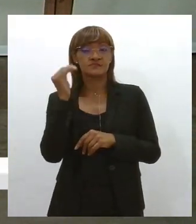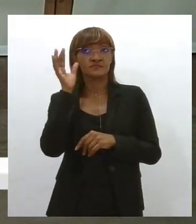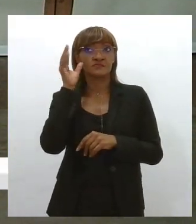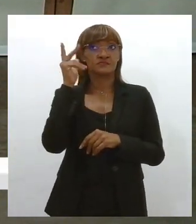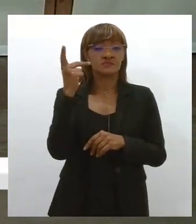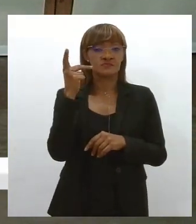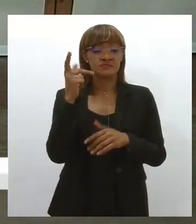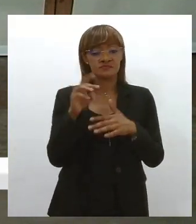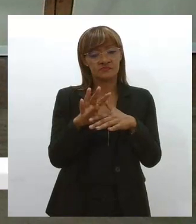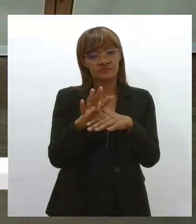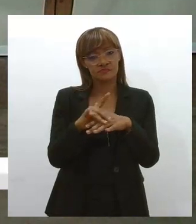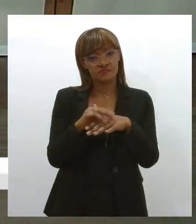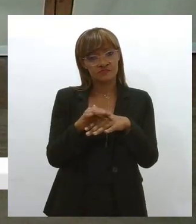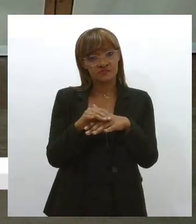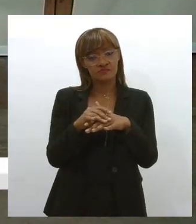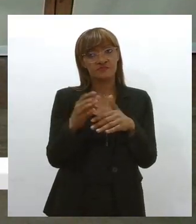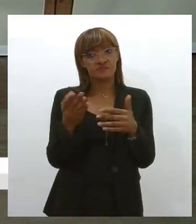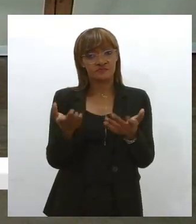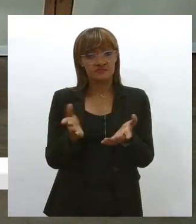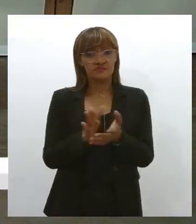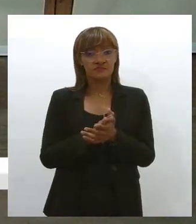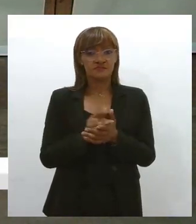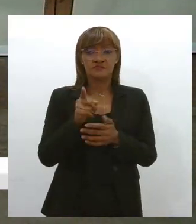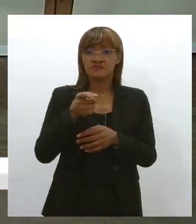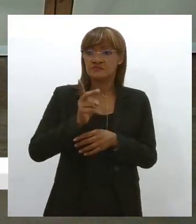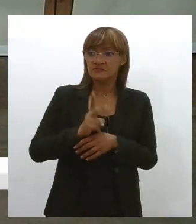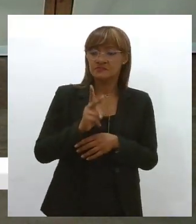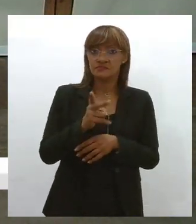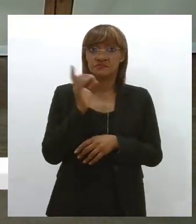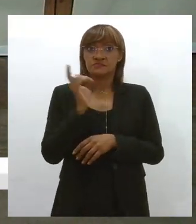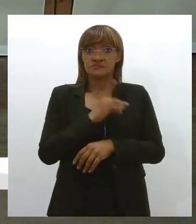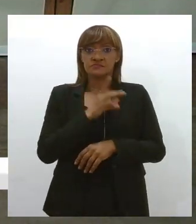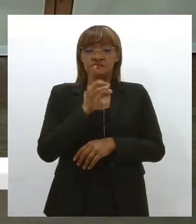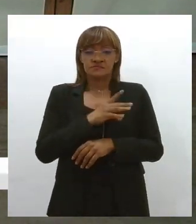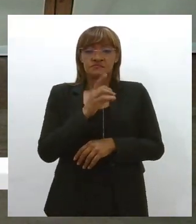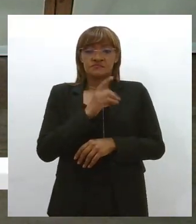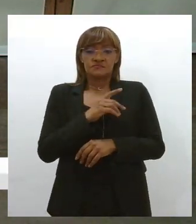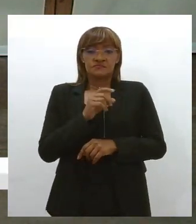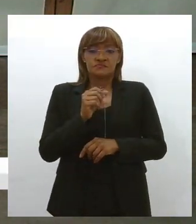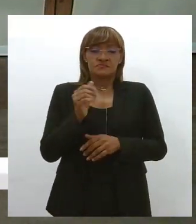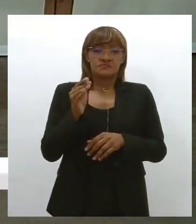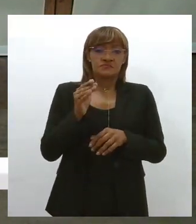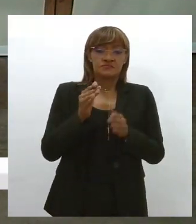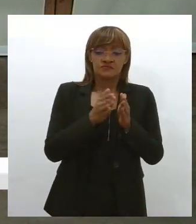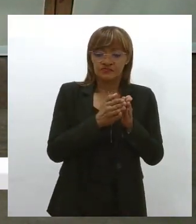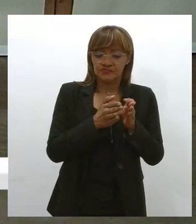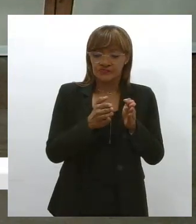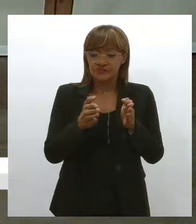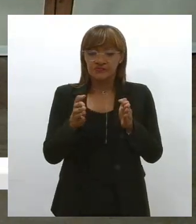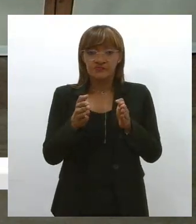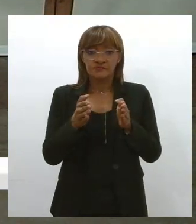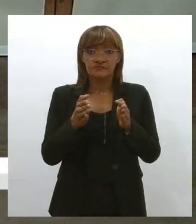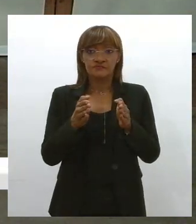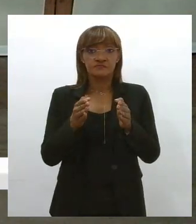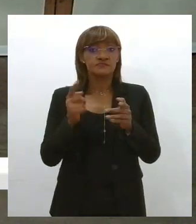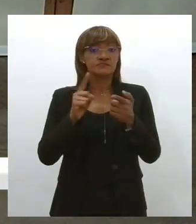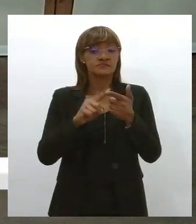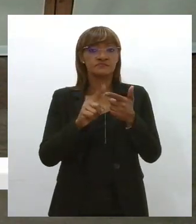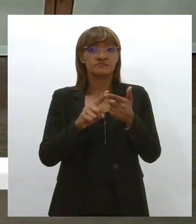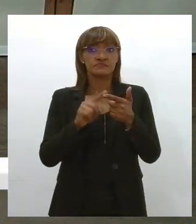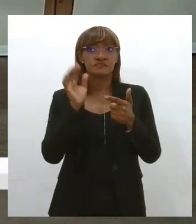em que você fica lidando com aquele medo, né, durante algum tempo, e do outro lado uma morte súbita,